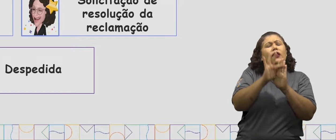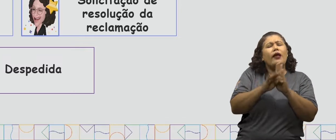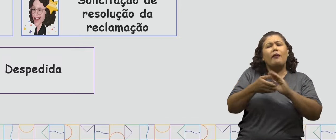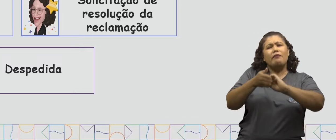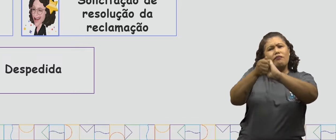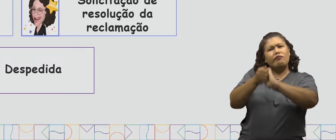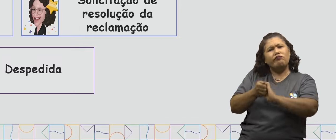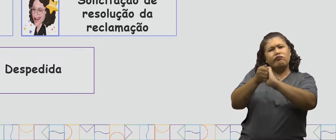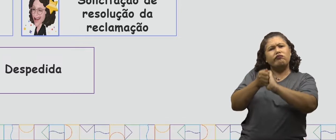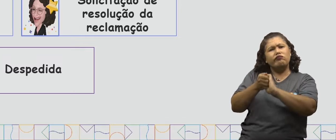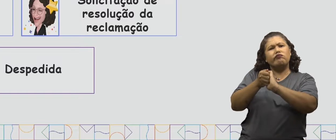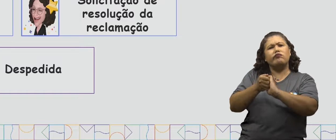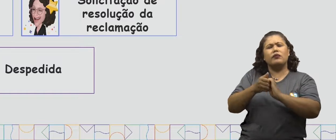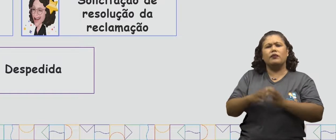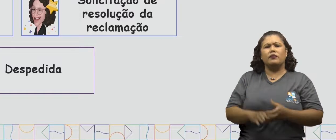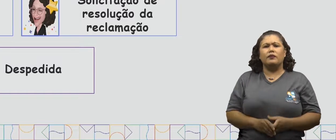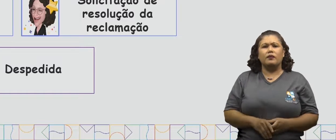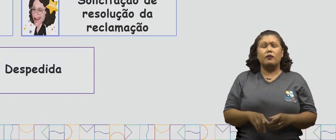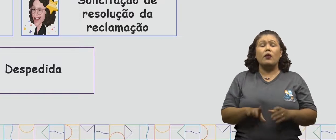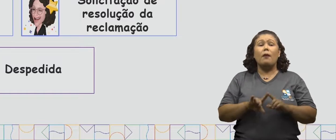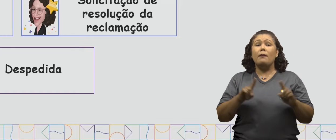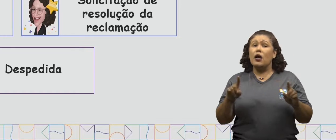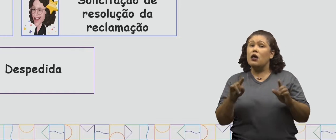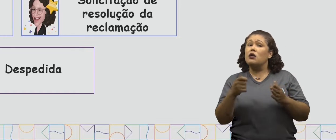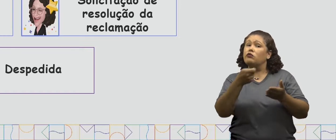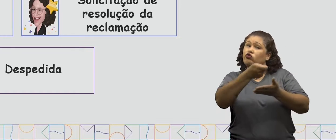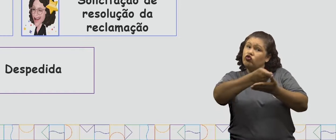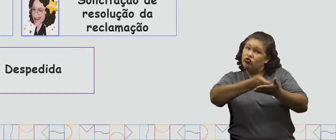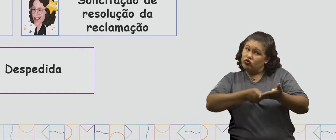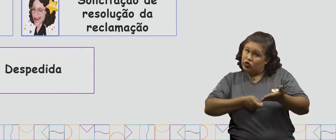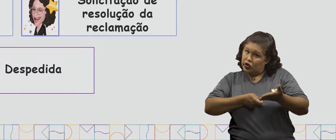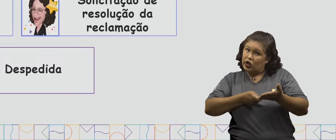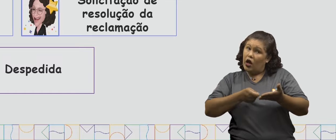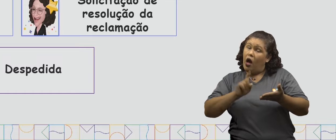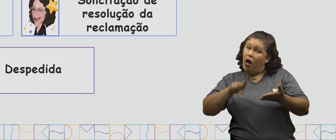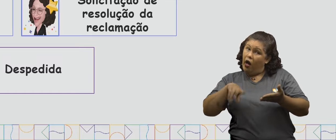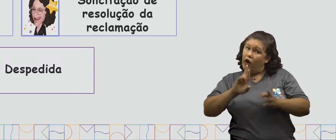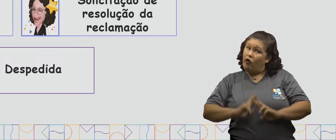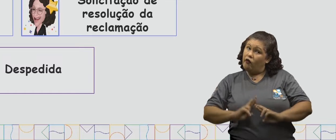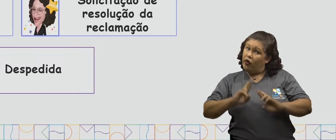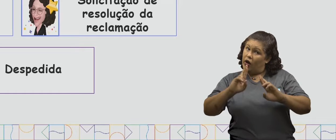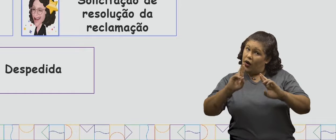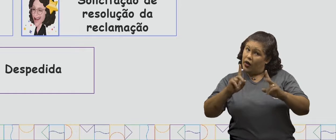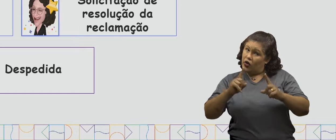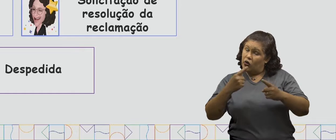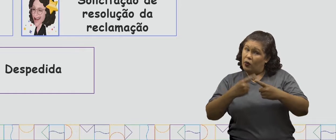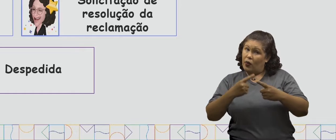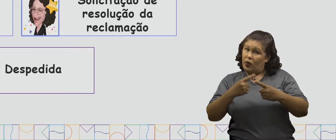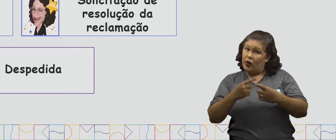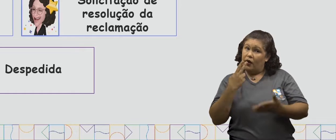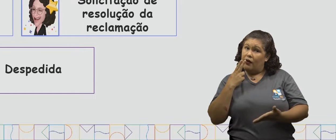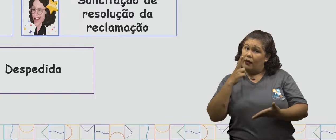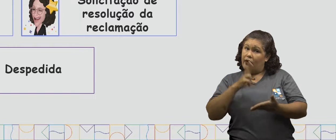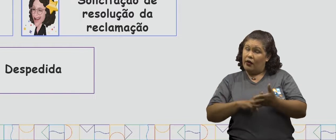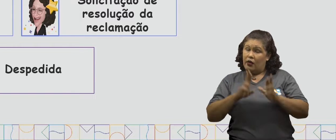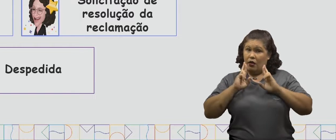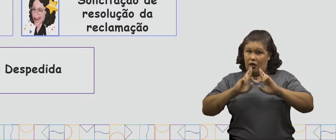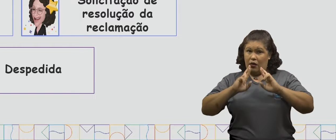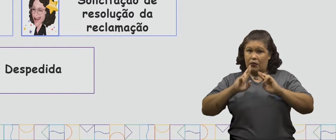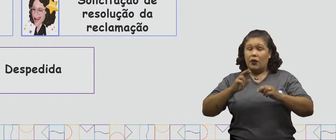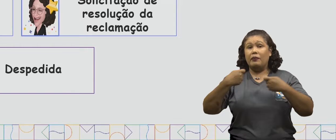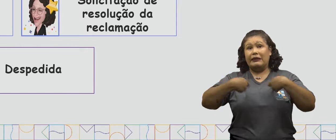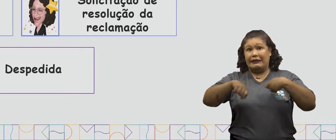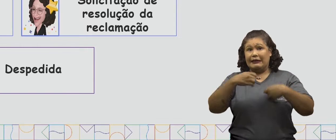você cumprimenta o destinatário. O momento da escrita do texto possui uma diferença na carta de reclamação, a